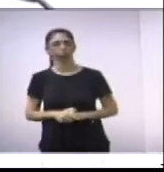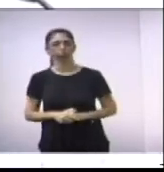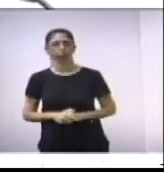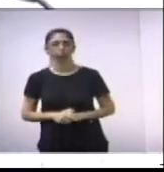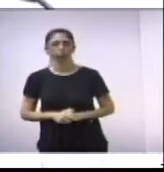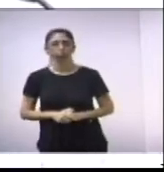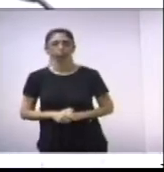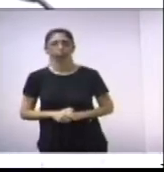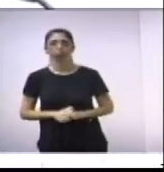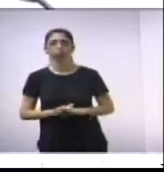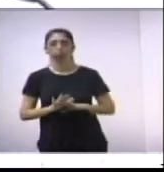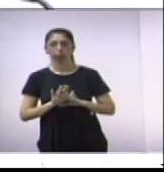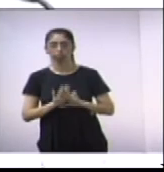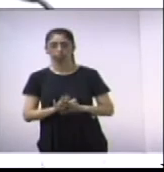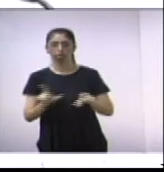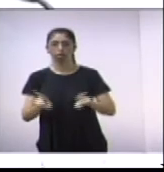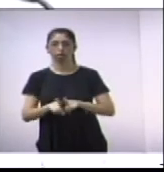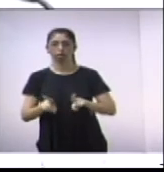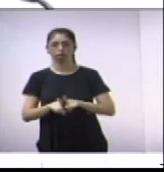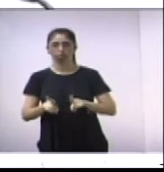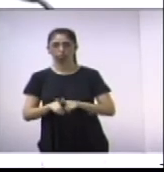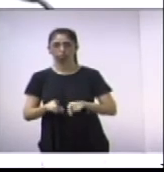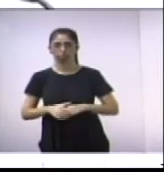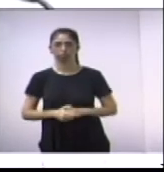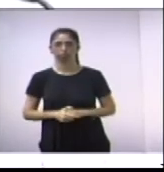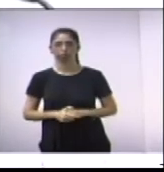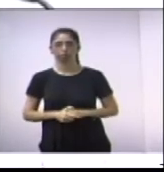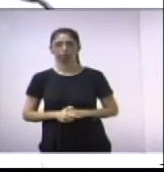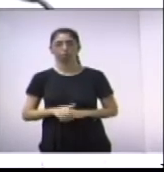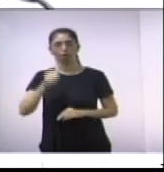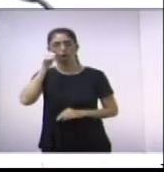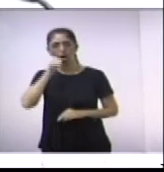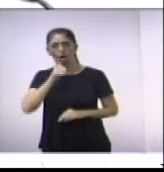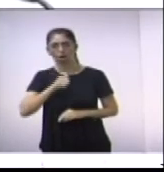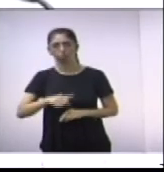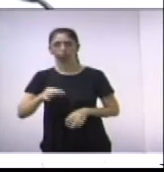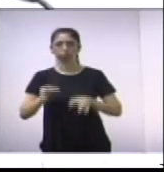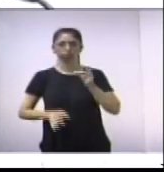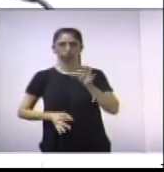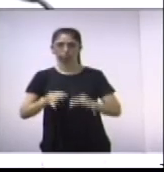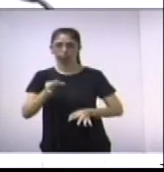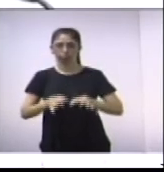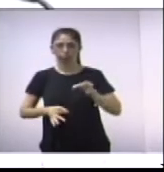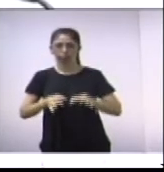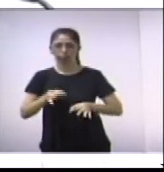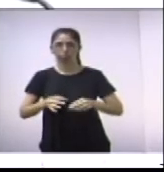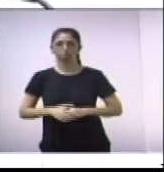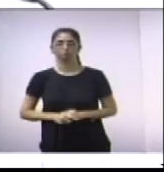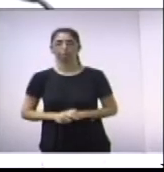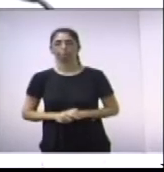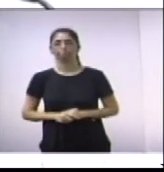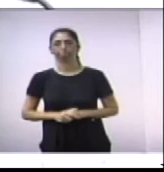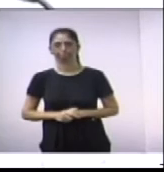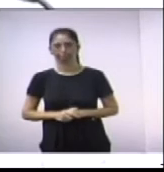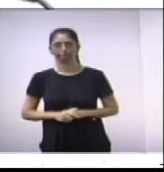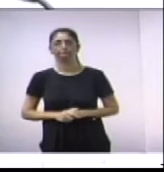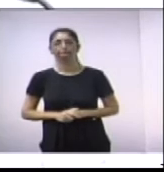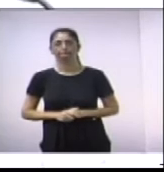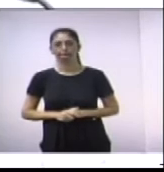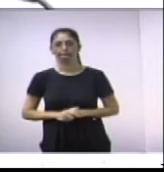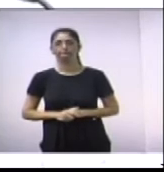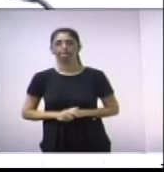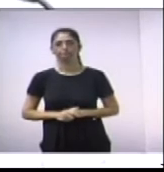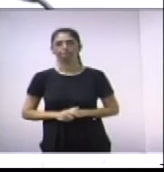118. Haja vista que, conforme bem explanou a excelentíssima magistrada, na constatação dos requeridos, José Pavão